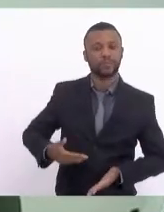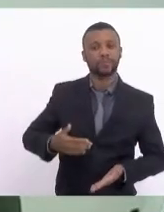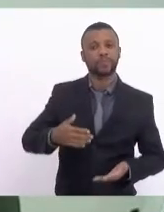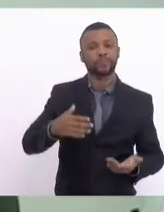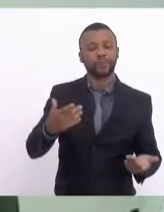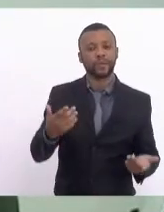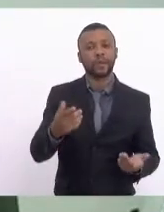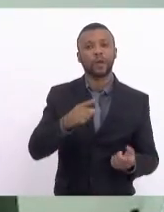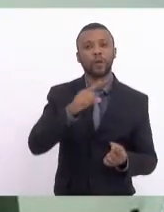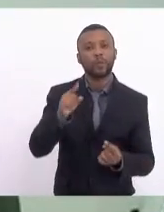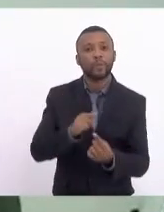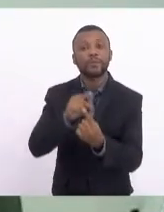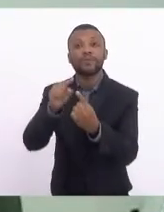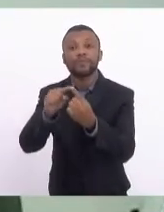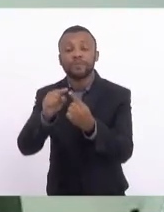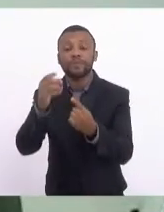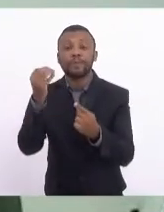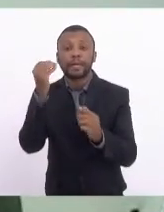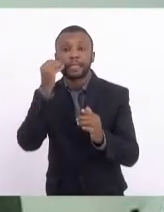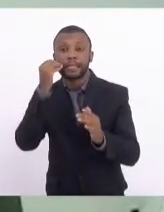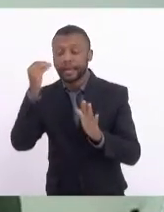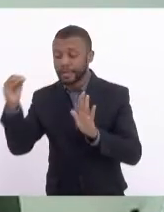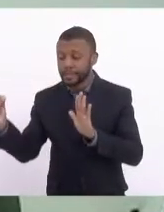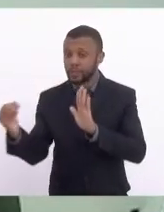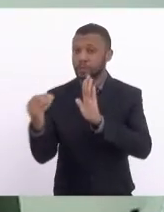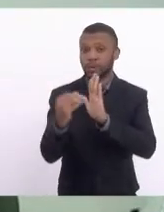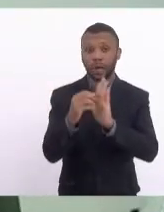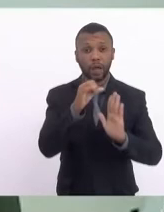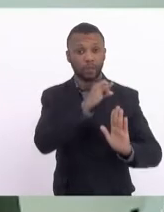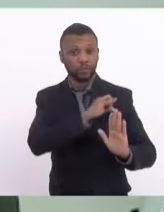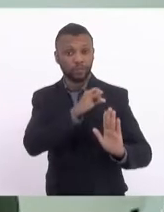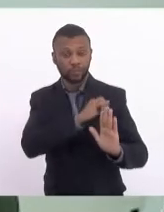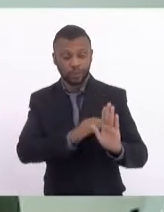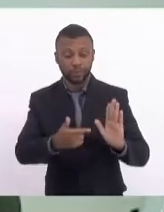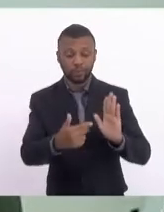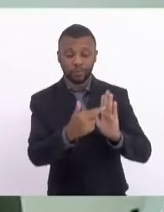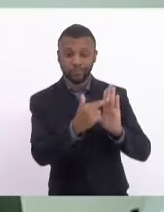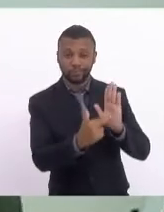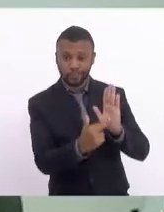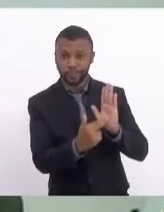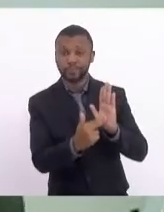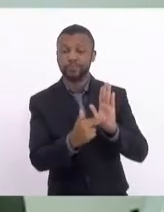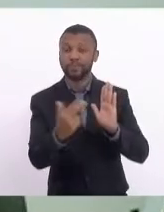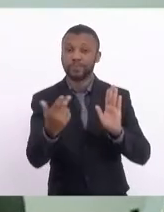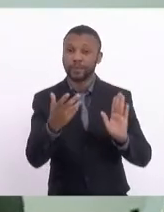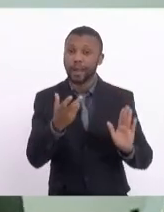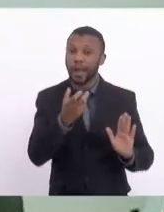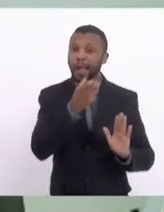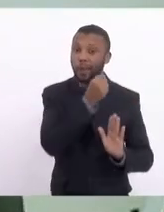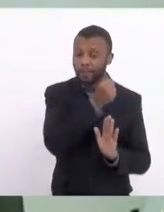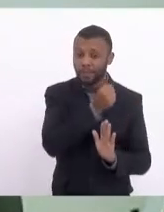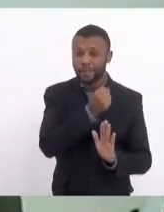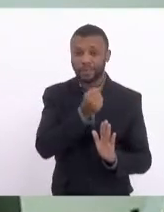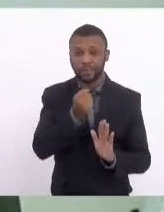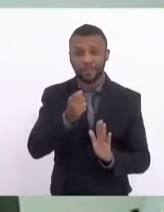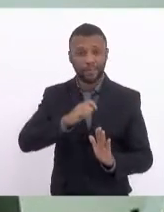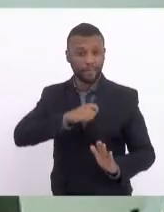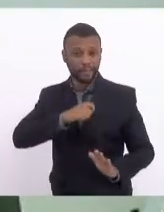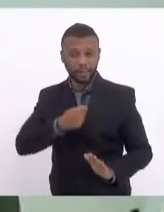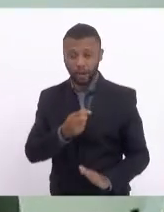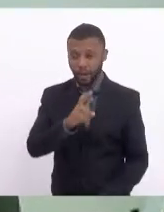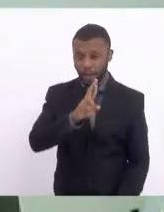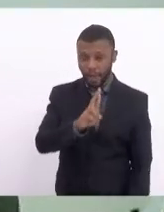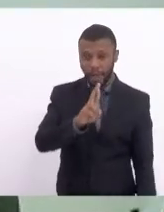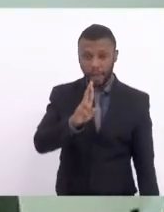a inclusão do Rio de Janeiro no novo regime de recuperação fiscal, quanto aos